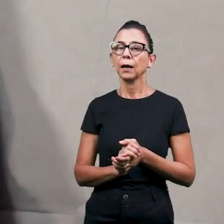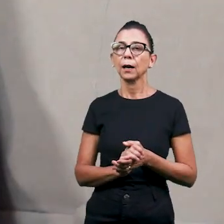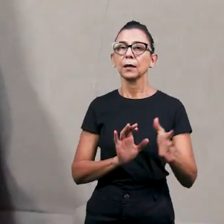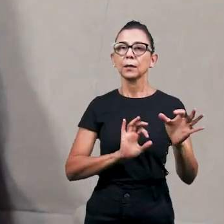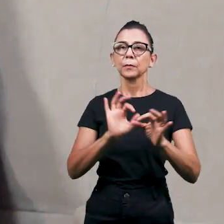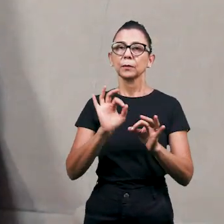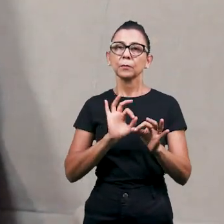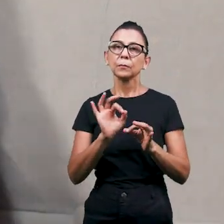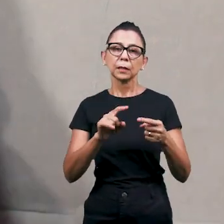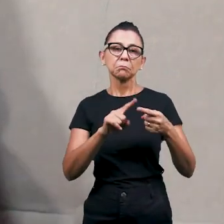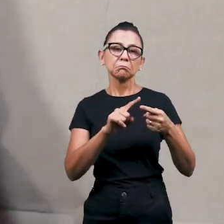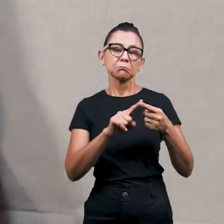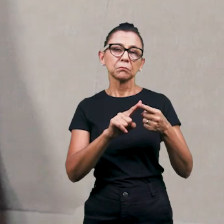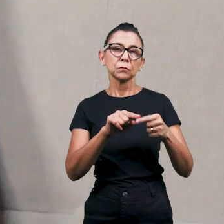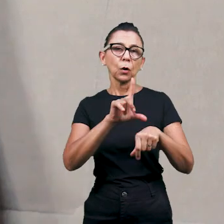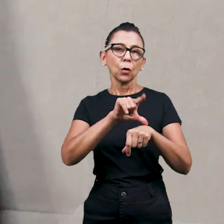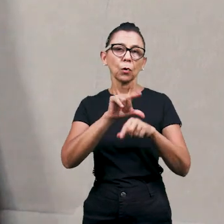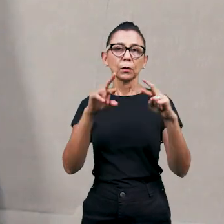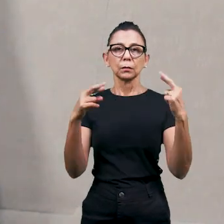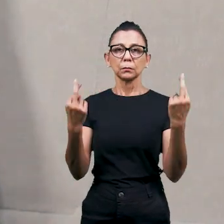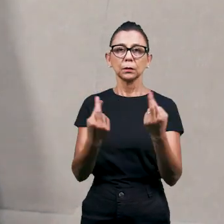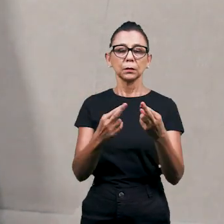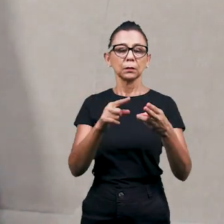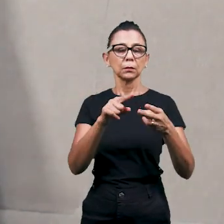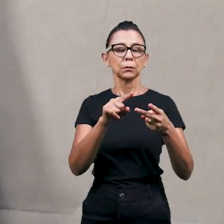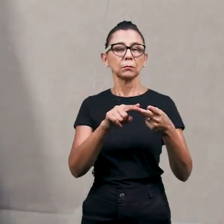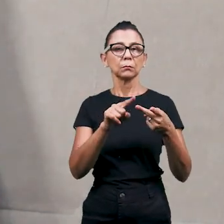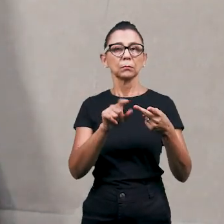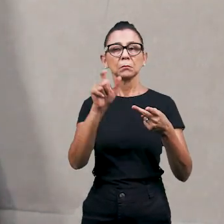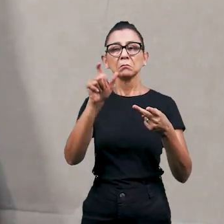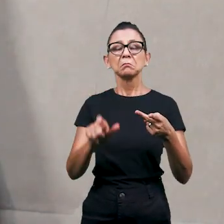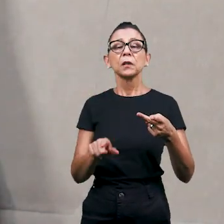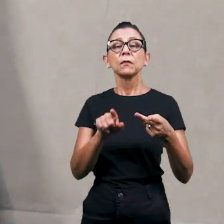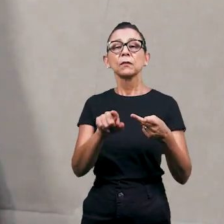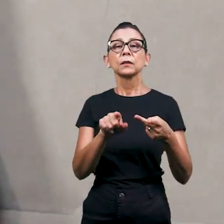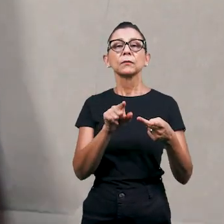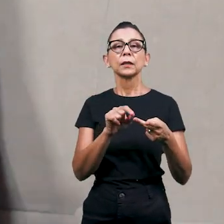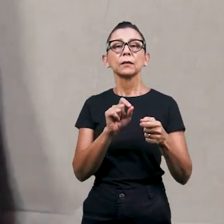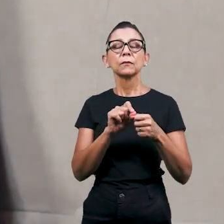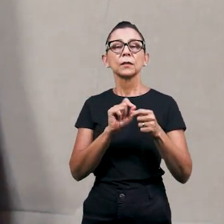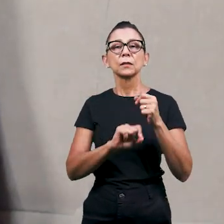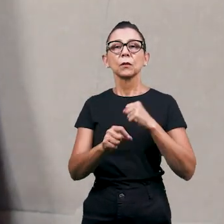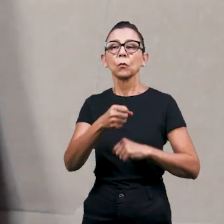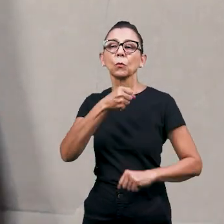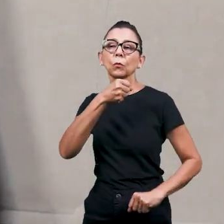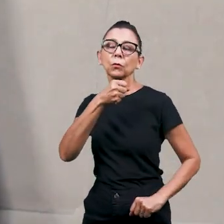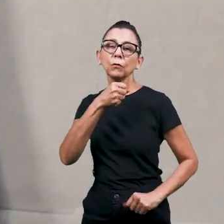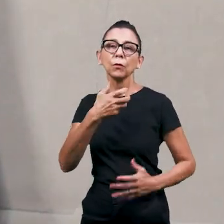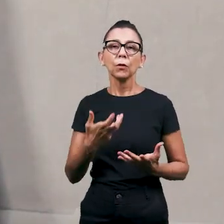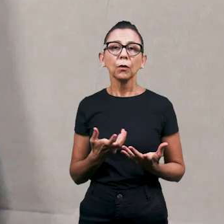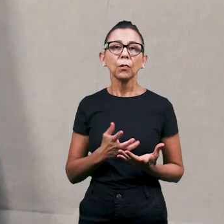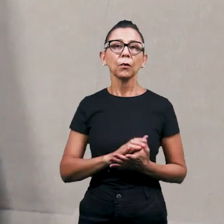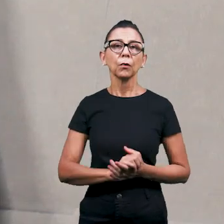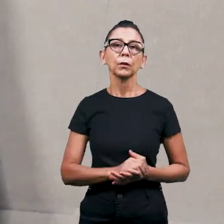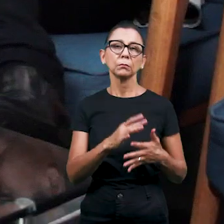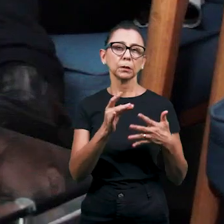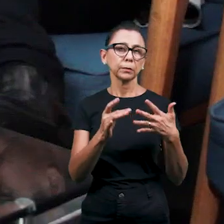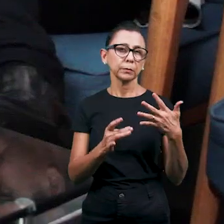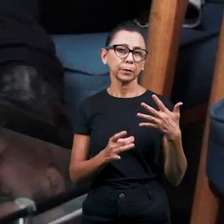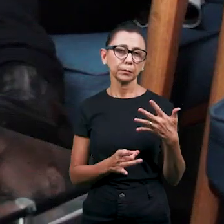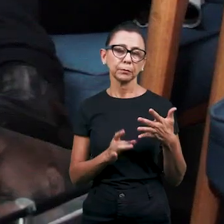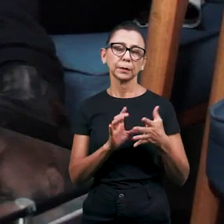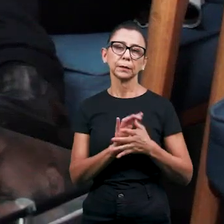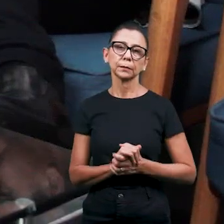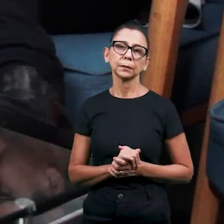sendo usado de novo, mas em outro momento. Então, como fica muito como tem essa diversidade, isso é muito seguro.